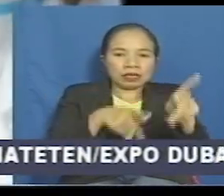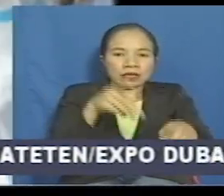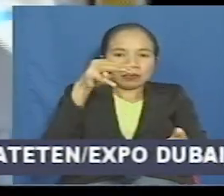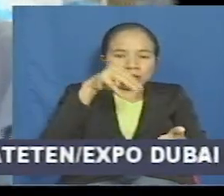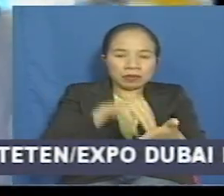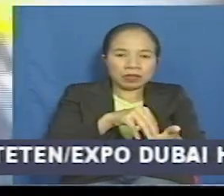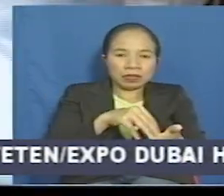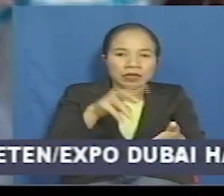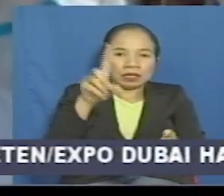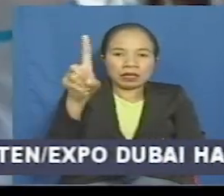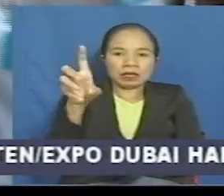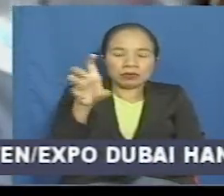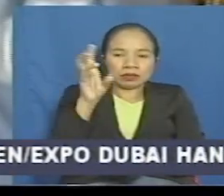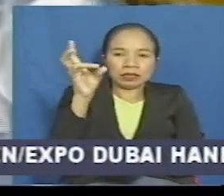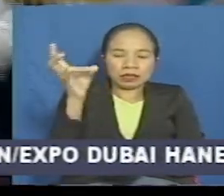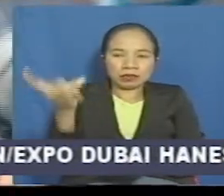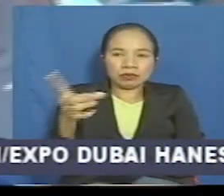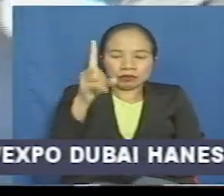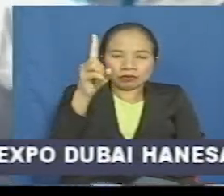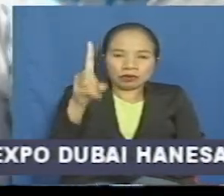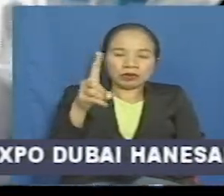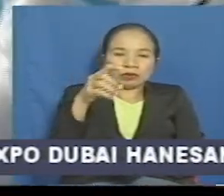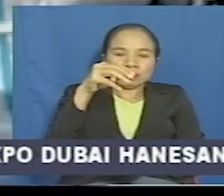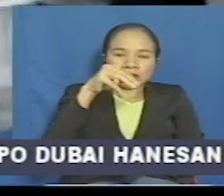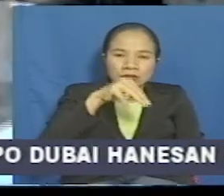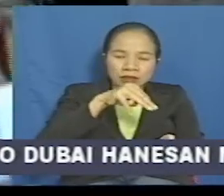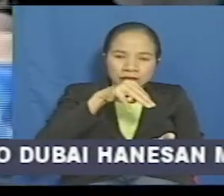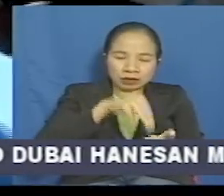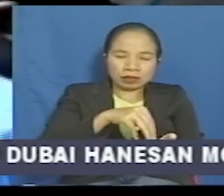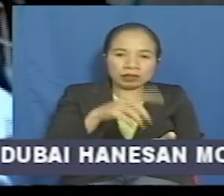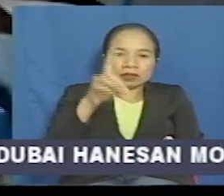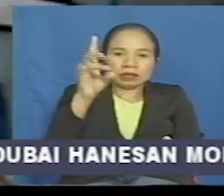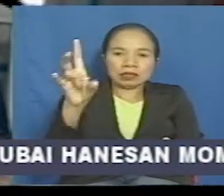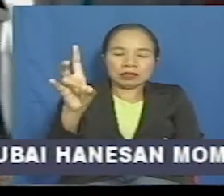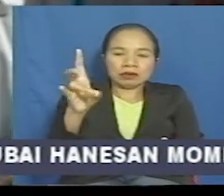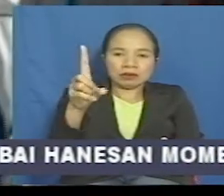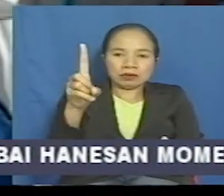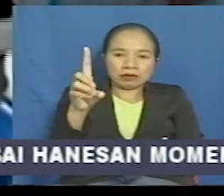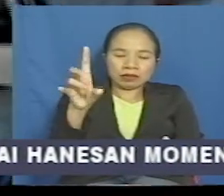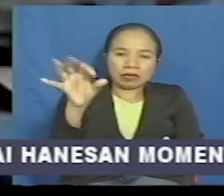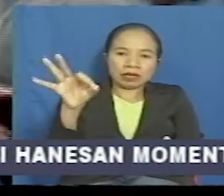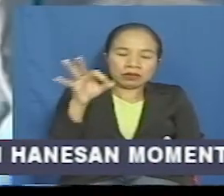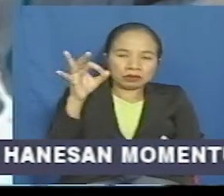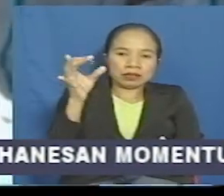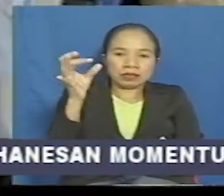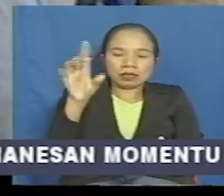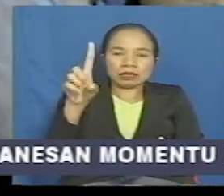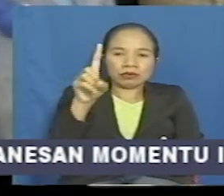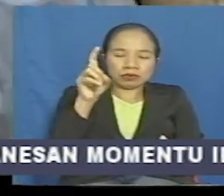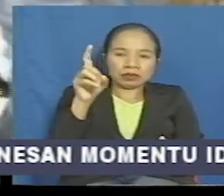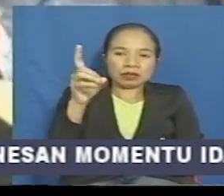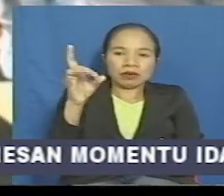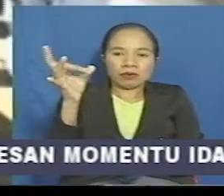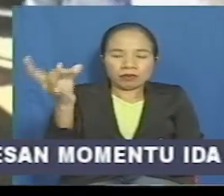milhão atus ida hitunulu resin ida, rihun atusia hatnulu resin tolu, atus ida walunulu resin